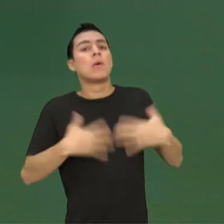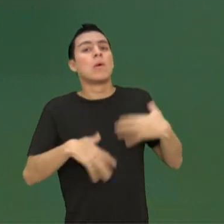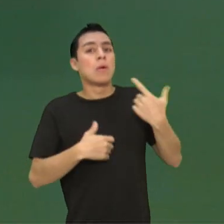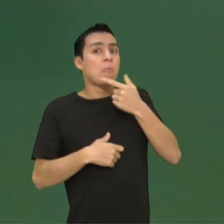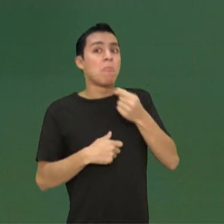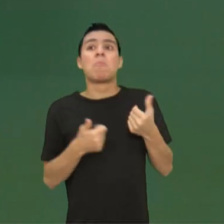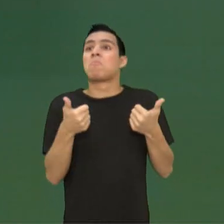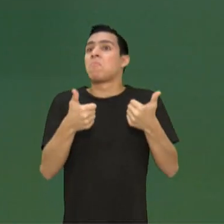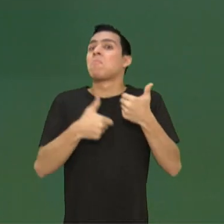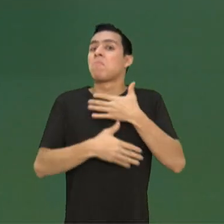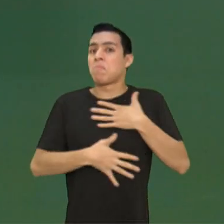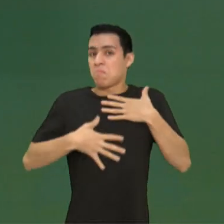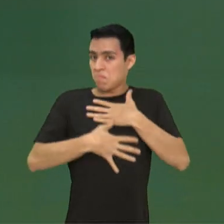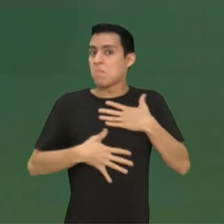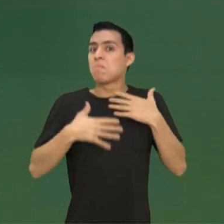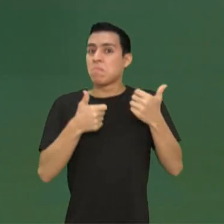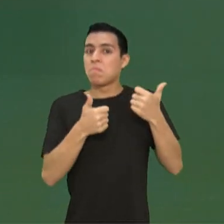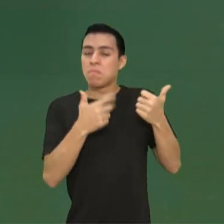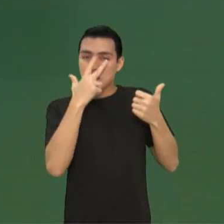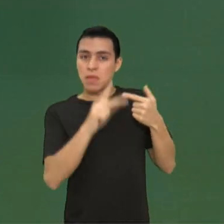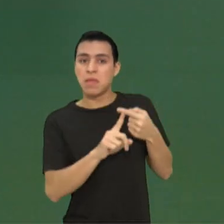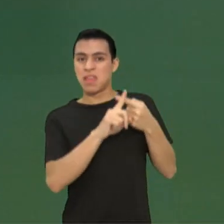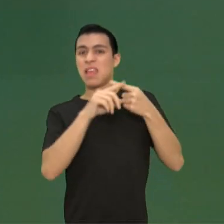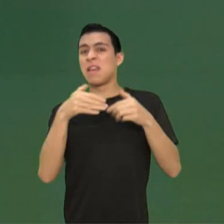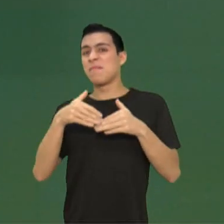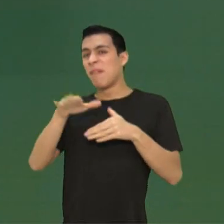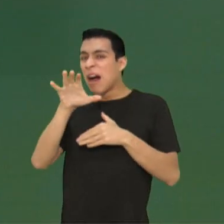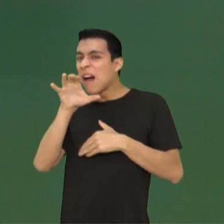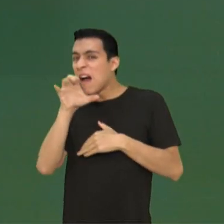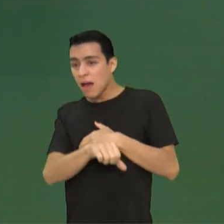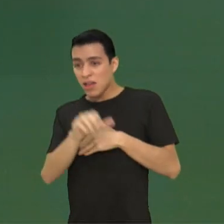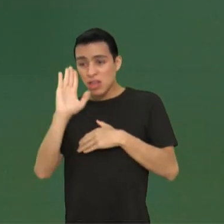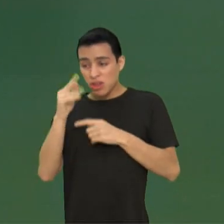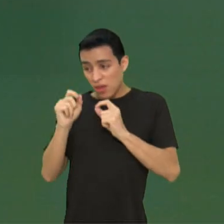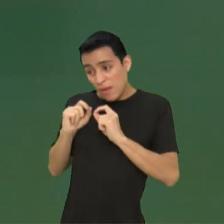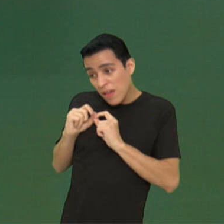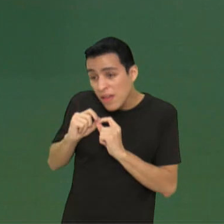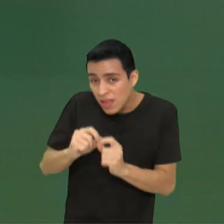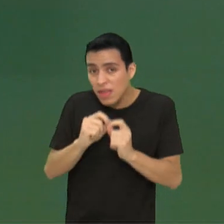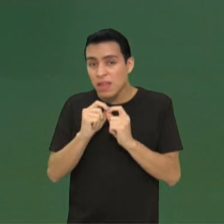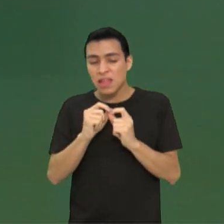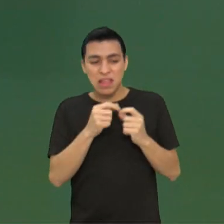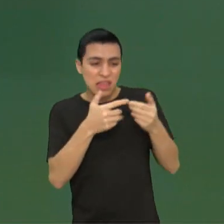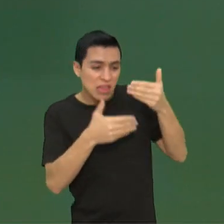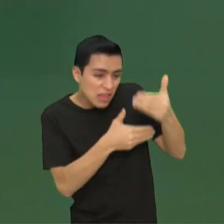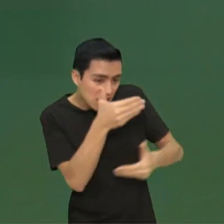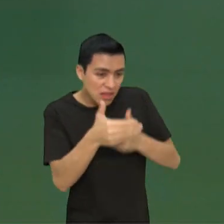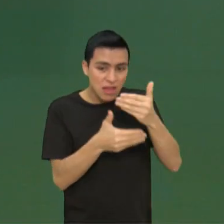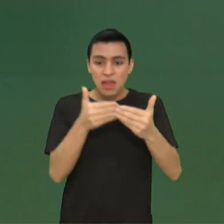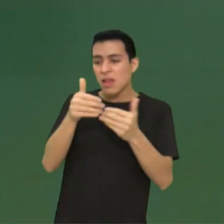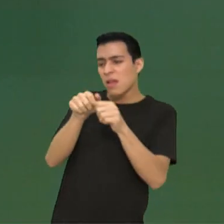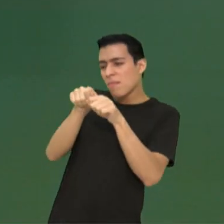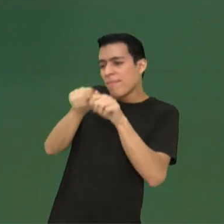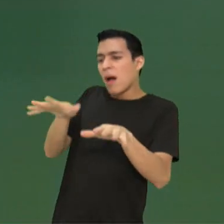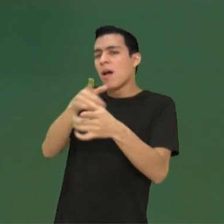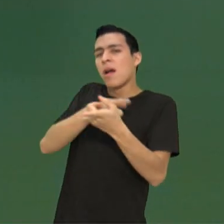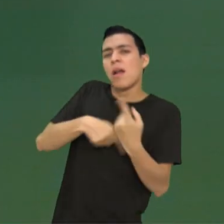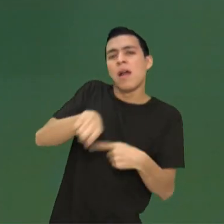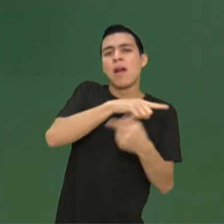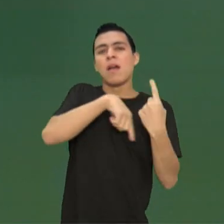extremamente otimista. A vacina mais rápida que a gente já fez entre desenvolver e pôr em